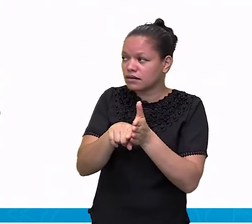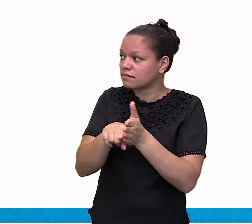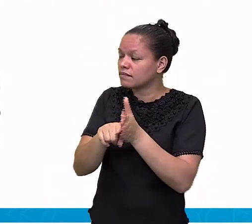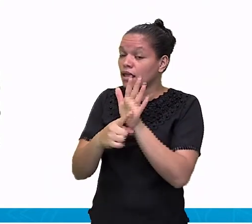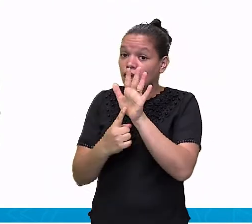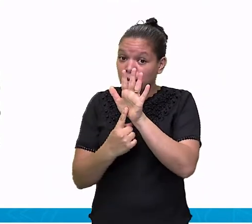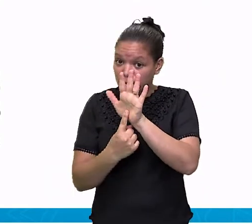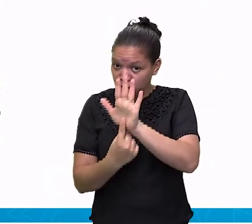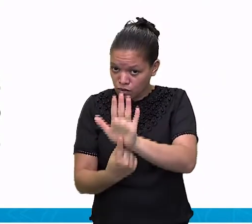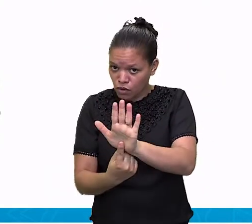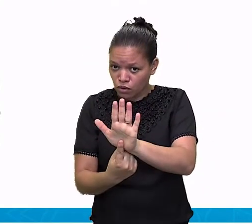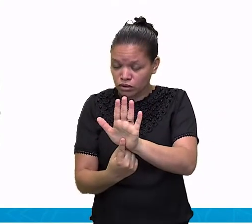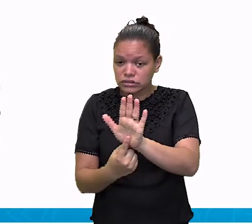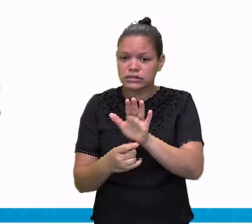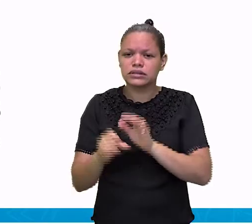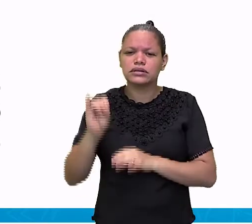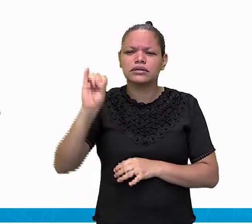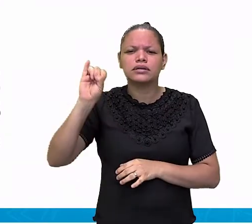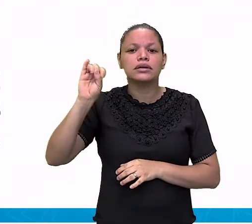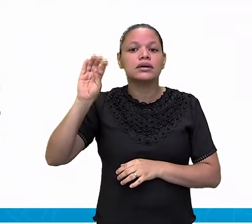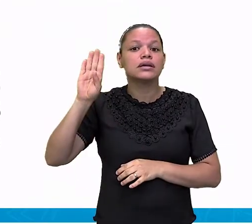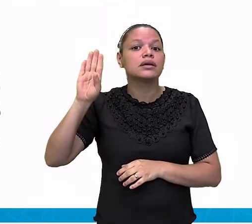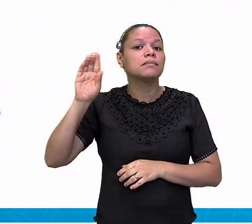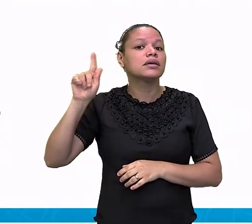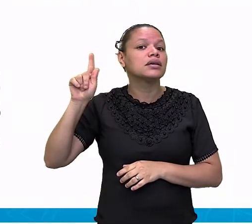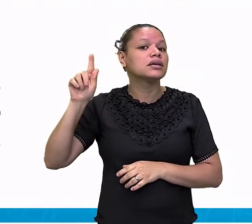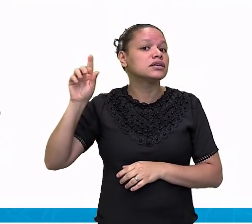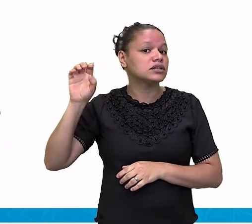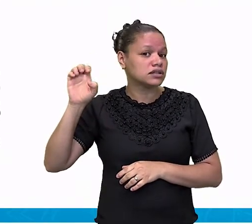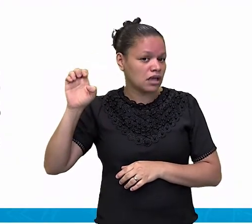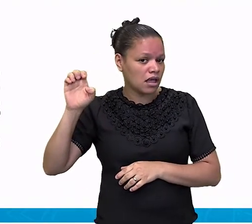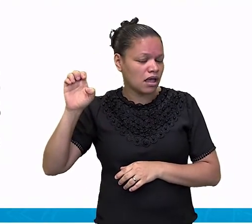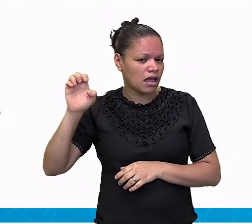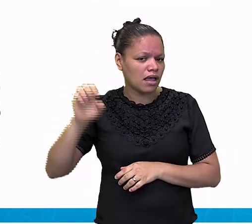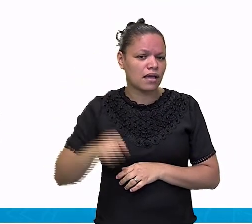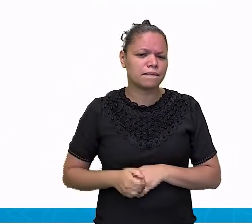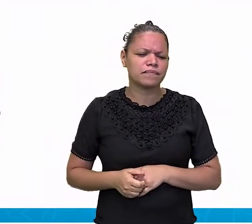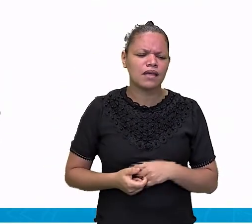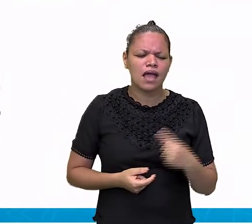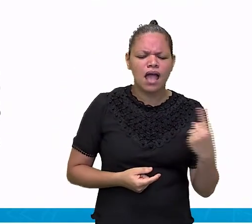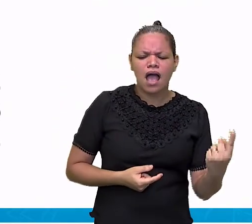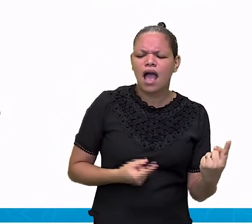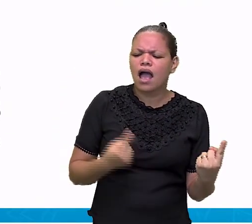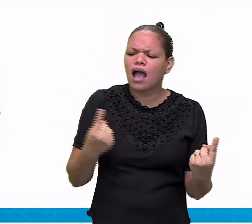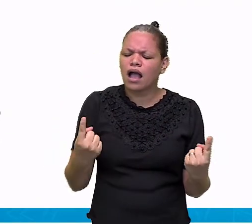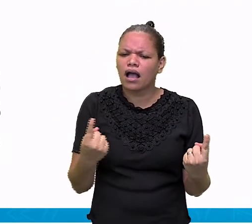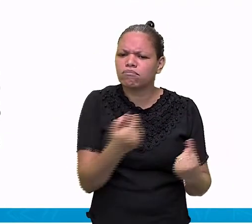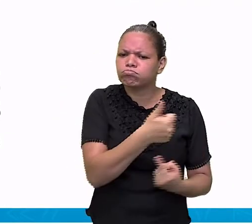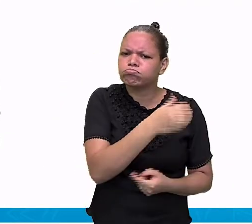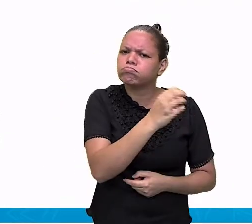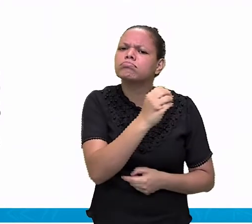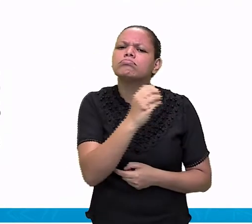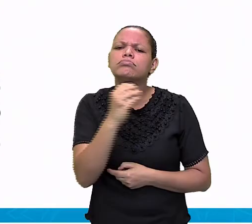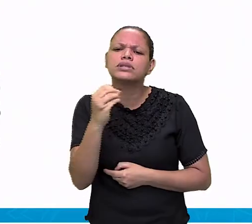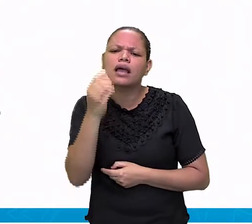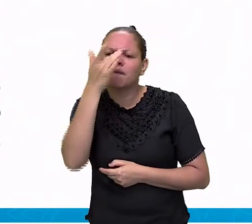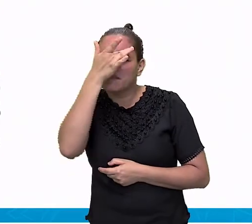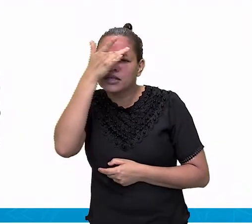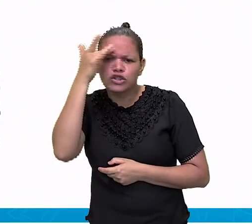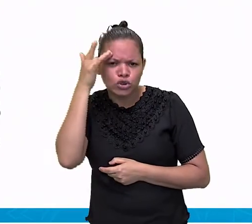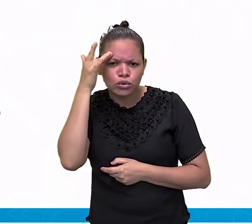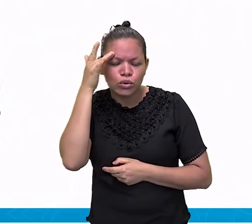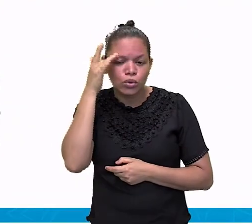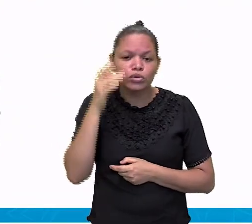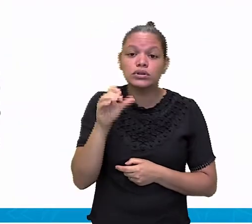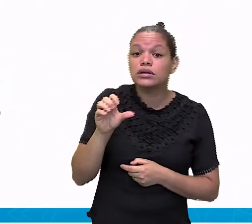pelo IBGE, mostrou que a cada 100 habitantes do país, 85 viviam em